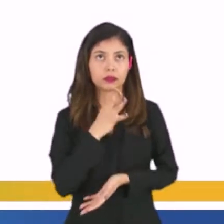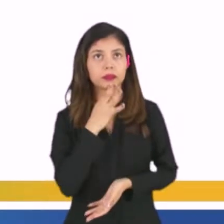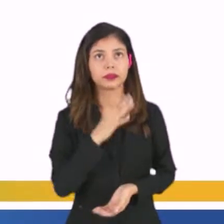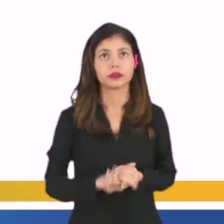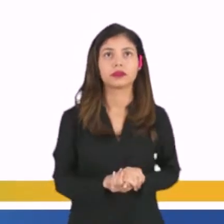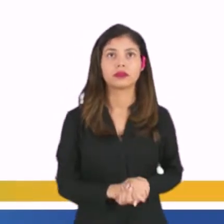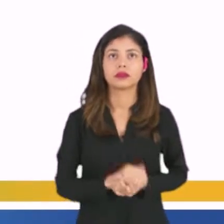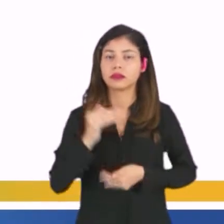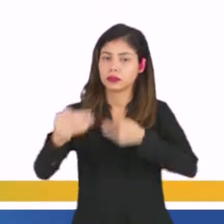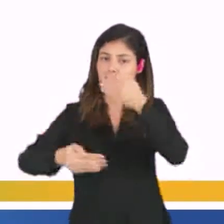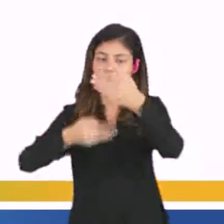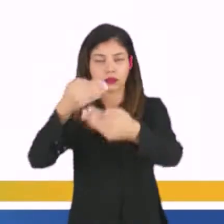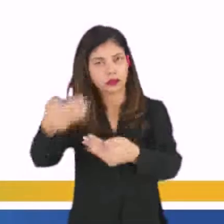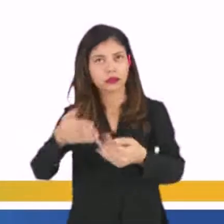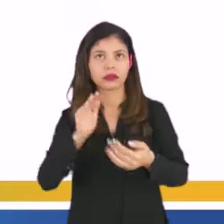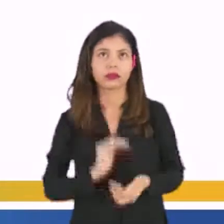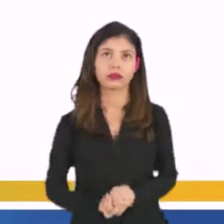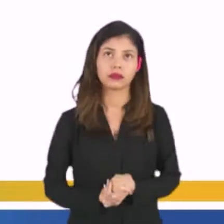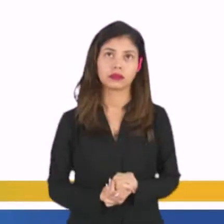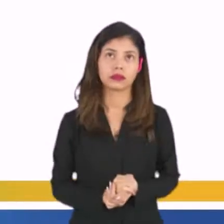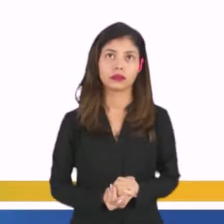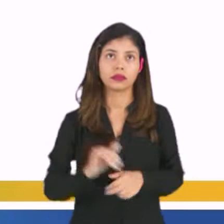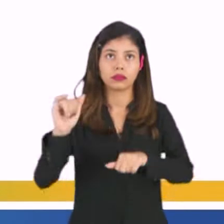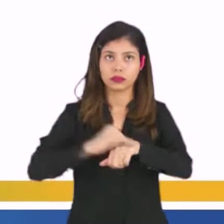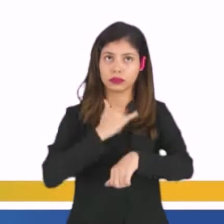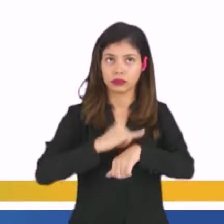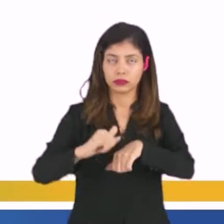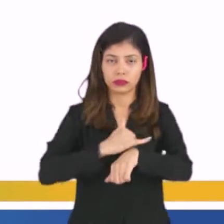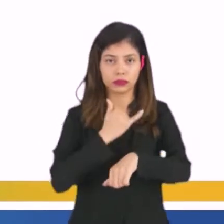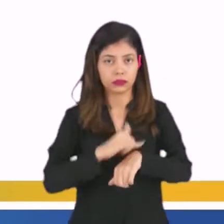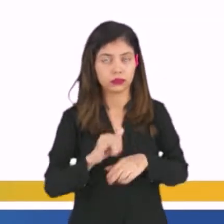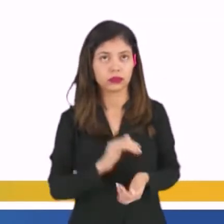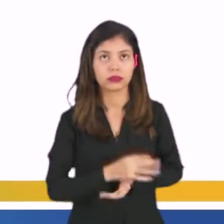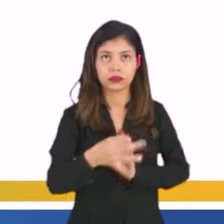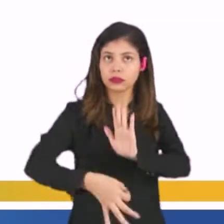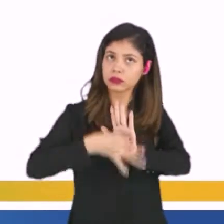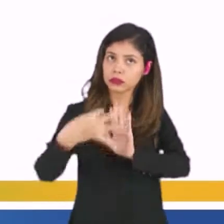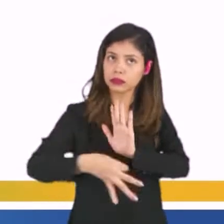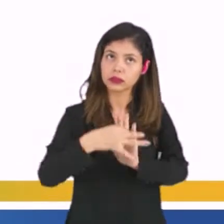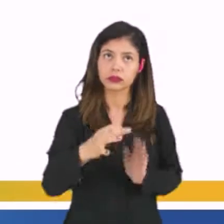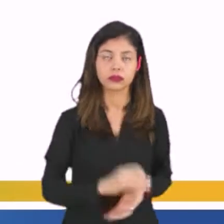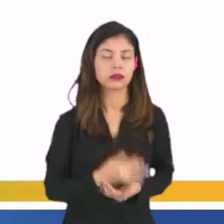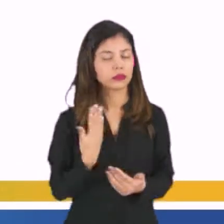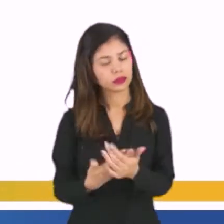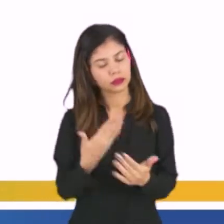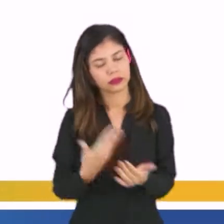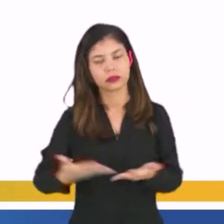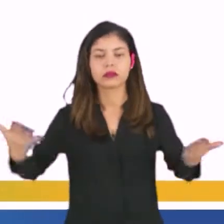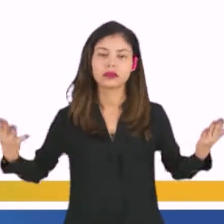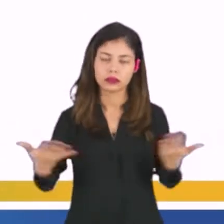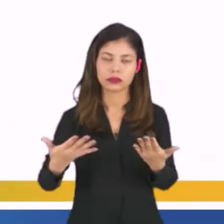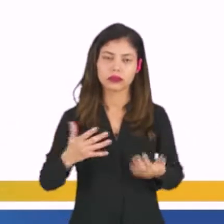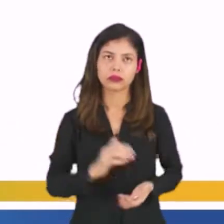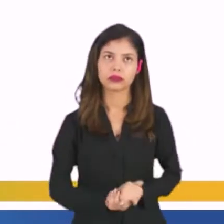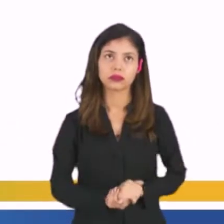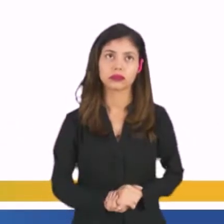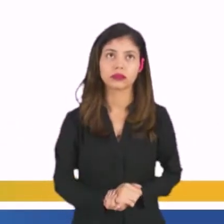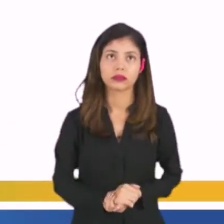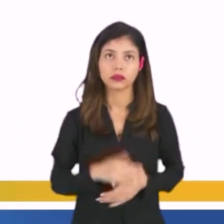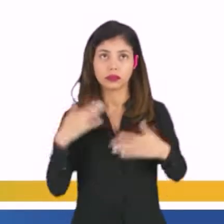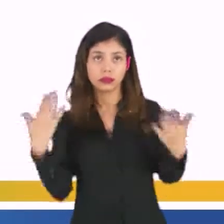conhecimento. É o que será desenvolvido por meio das estratégias argumentativas que vamos estudar